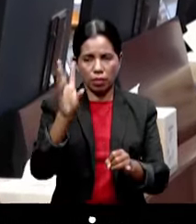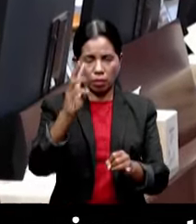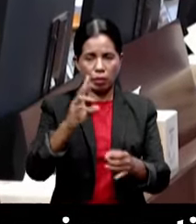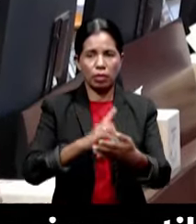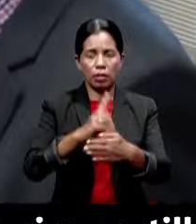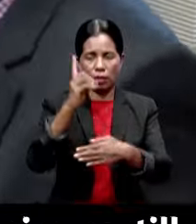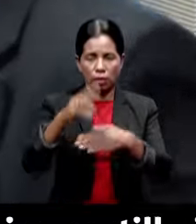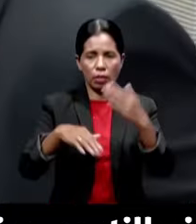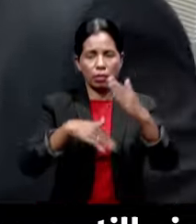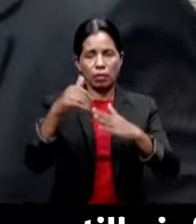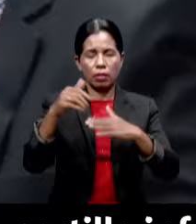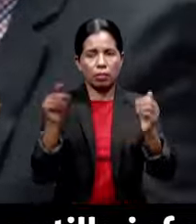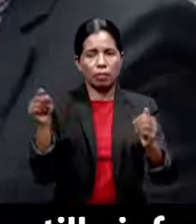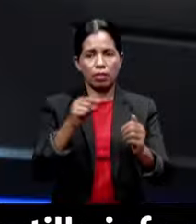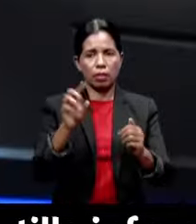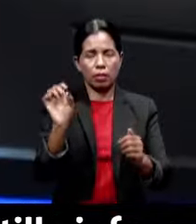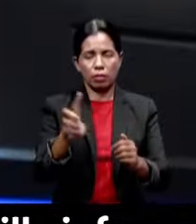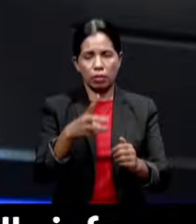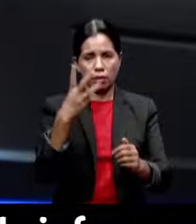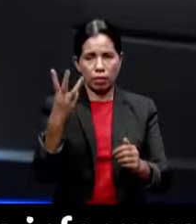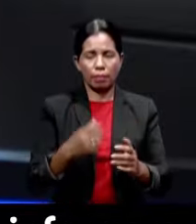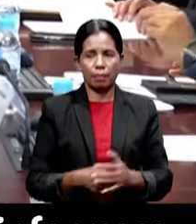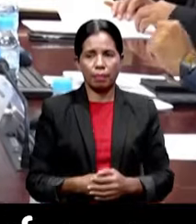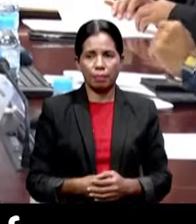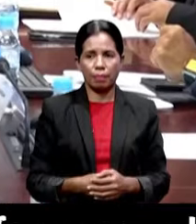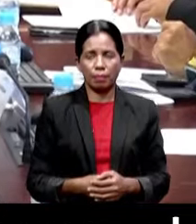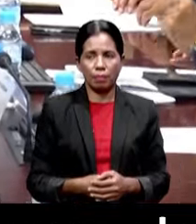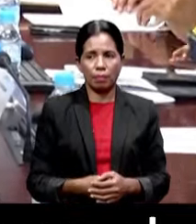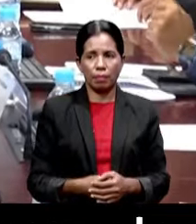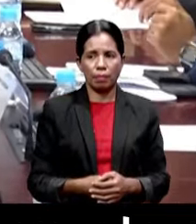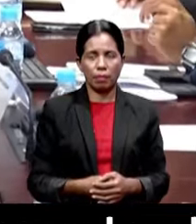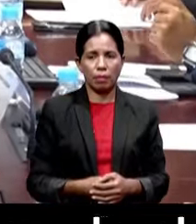desenvolvimento infraestrutura ho por cento sanulo resinen. Rohimadia, Jacinto Fuca, ZMN.